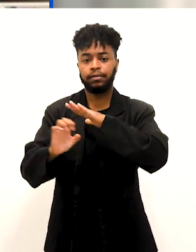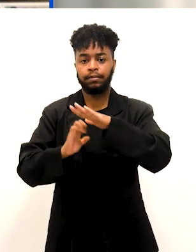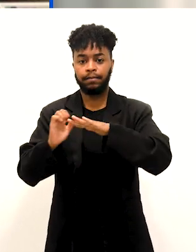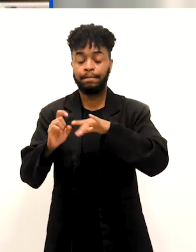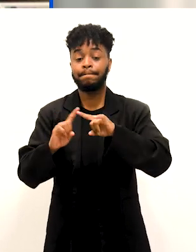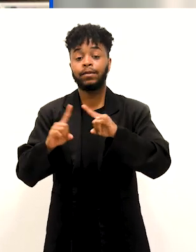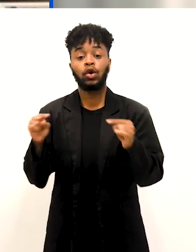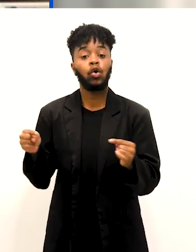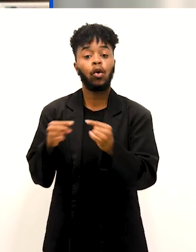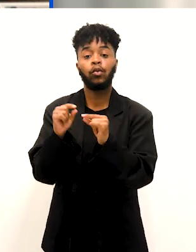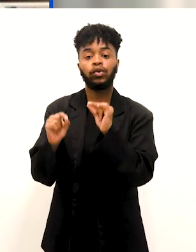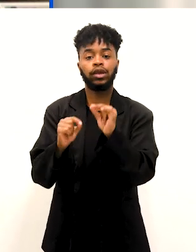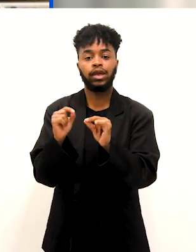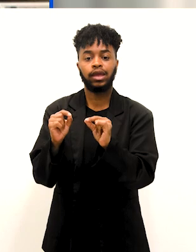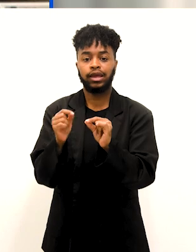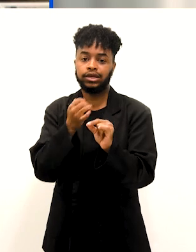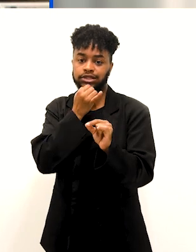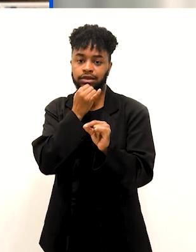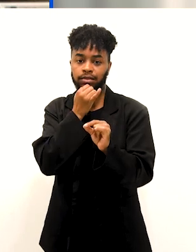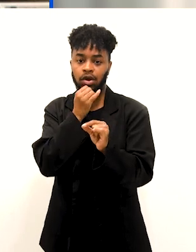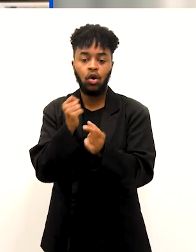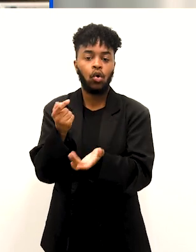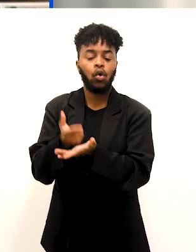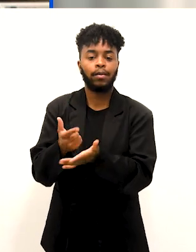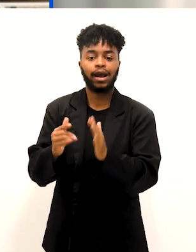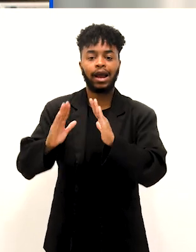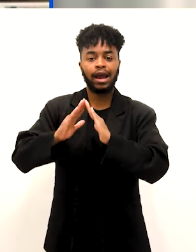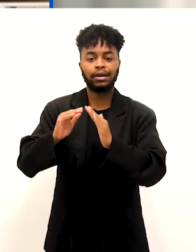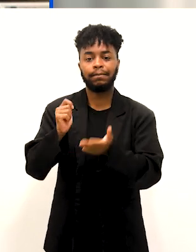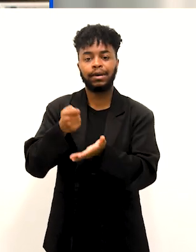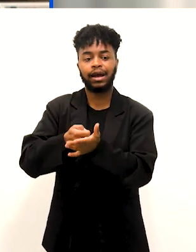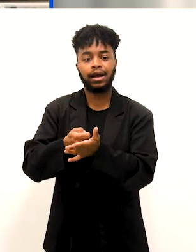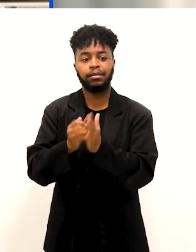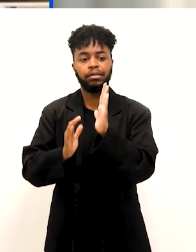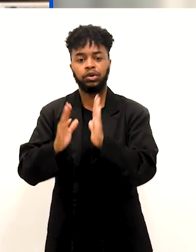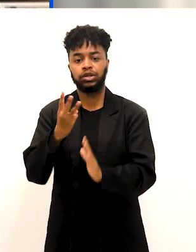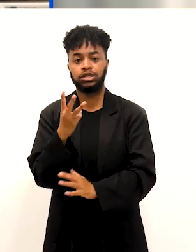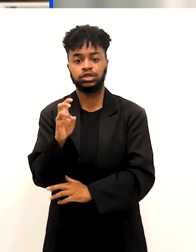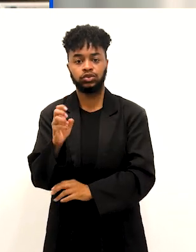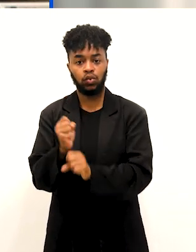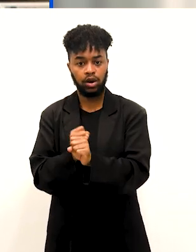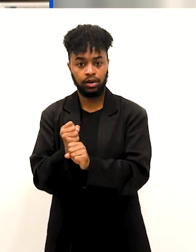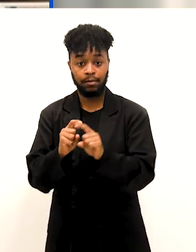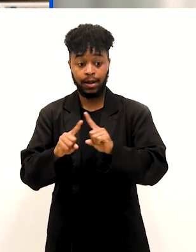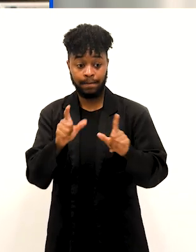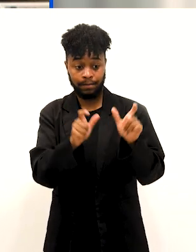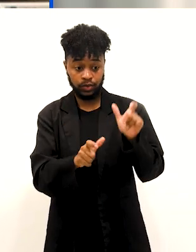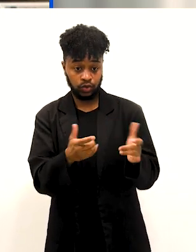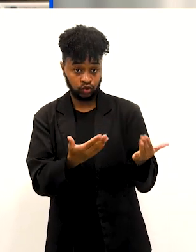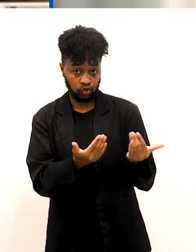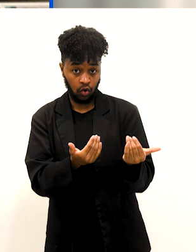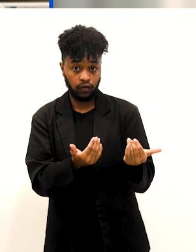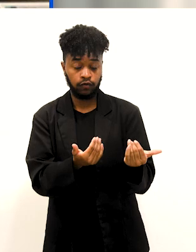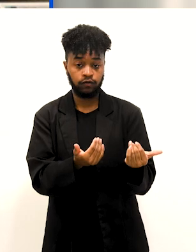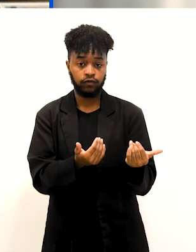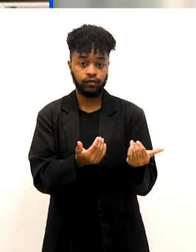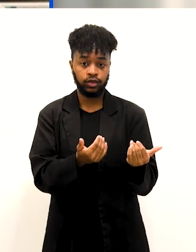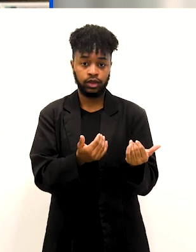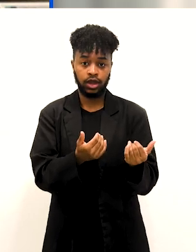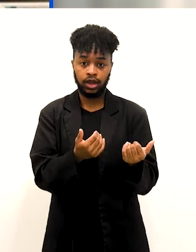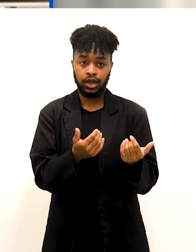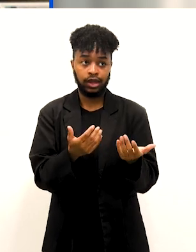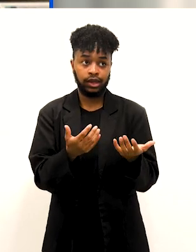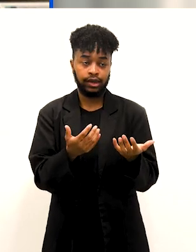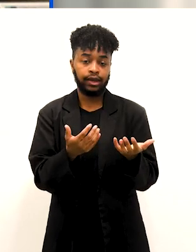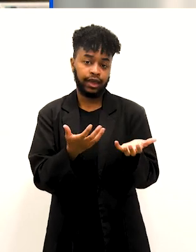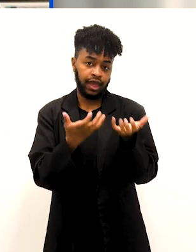o que combinava com esse estilo de vida era, por exemplo, financiar uma casa e pagar em 30, 35 anos. Os mais jovens, eles não só